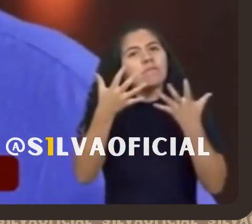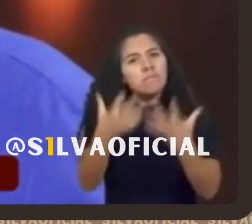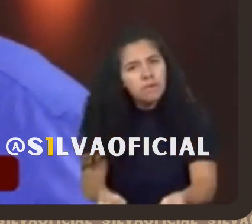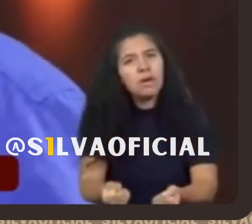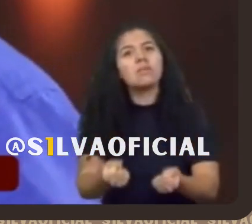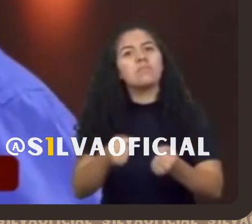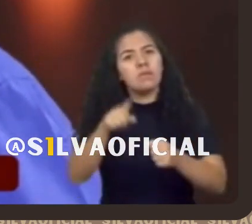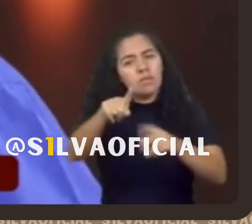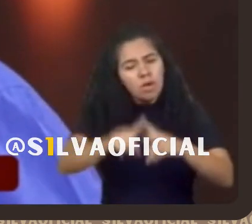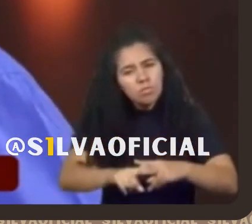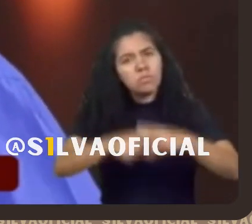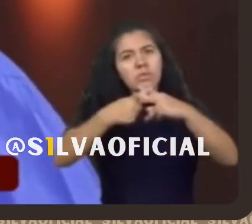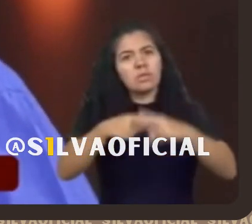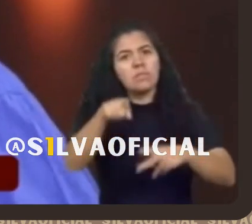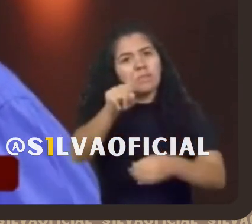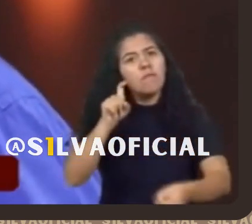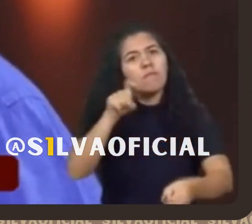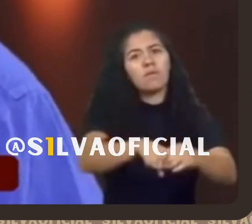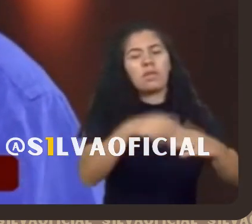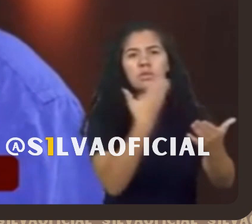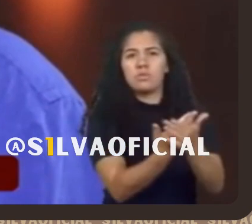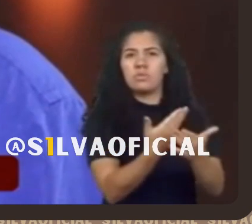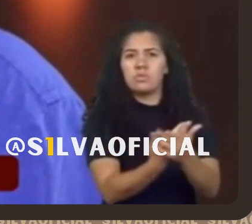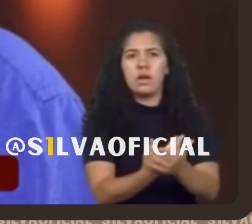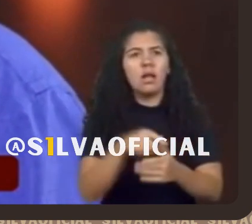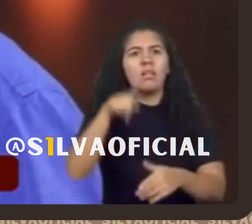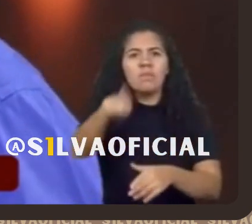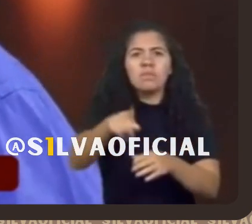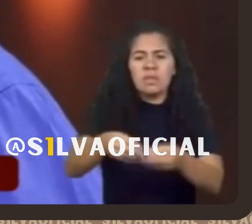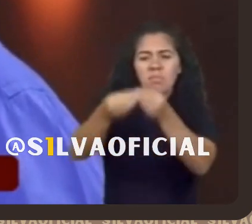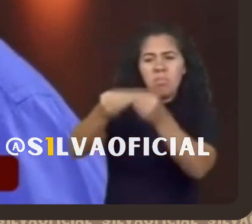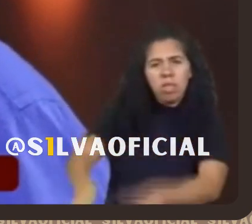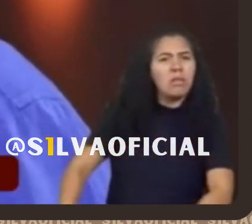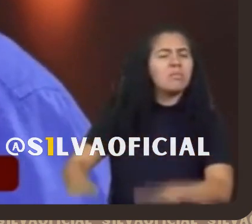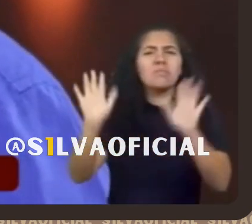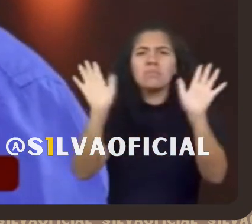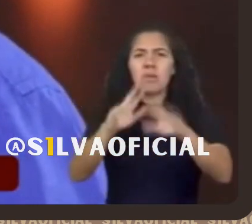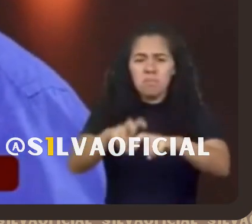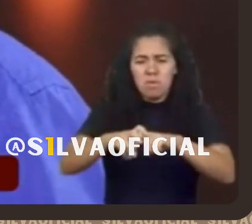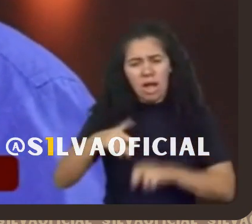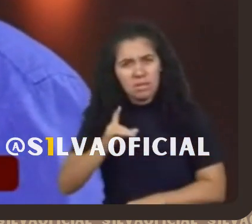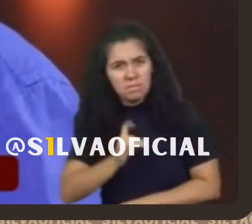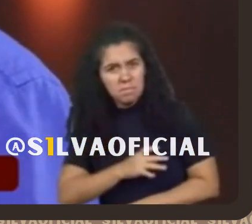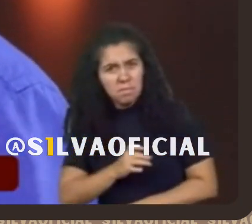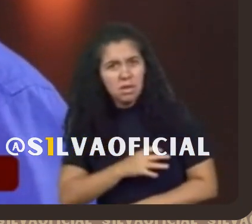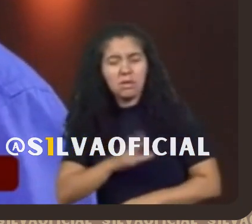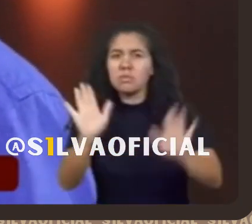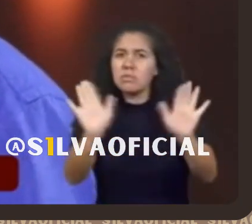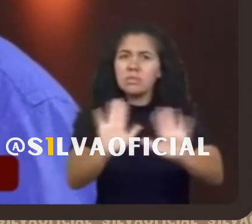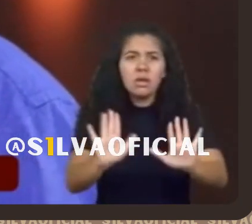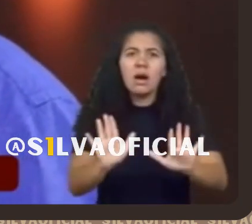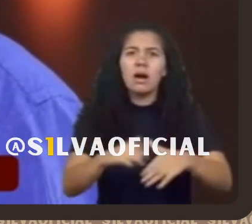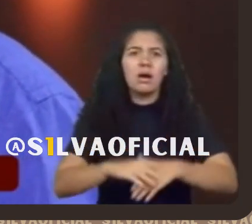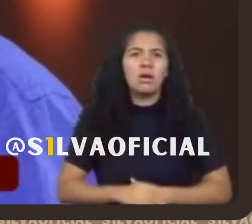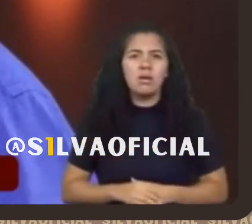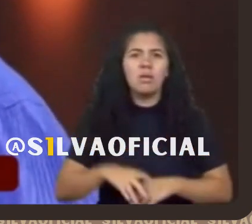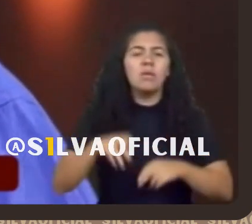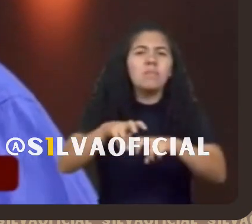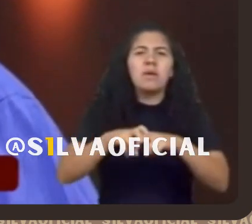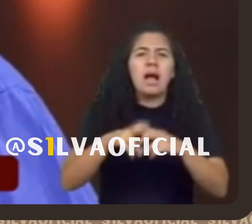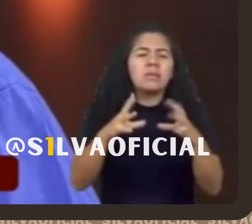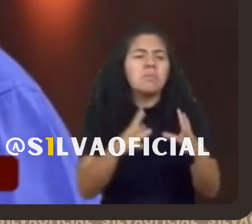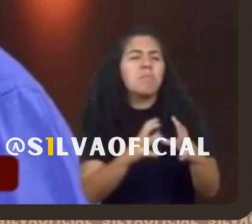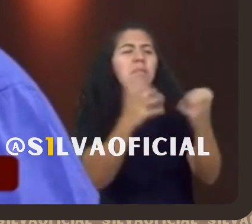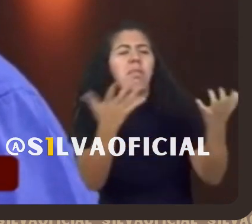estudar não jogue fora o seu futuro por medo não jogue só fora o teu futuro por uma briguinha qualquer não